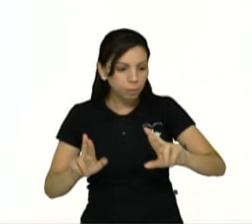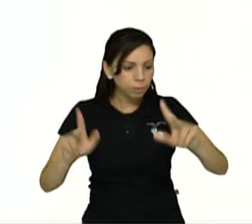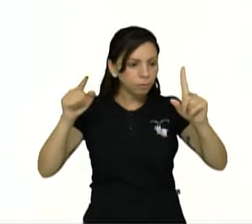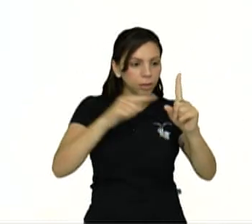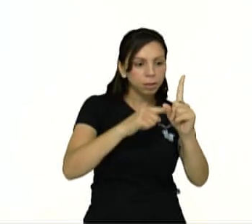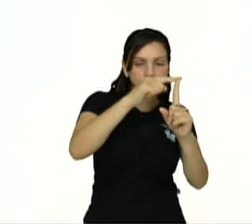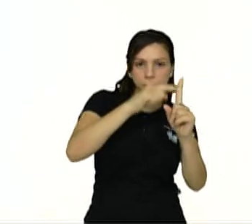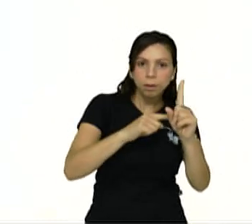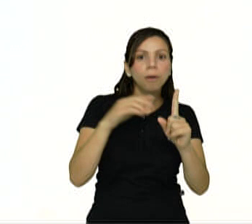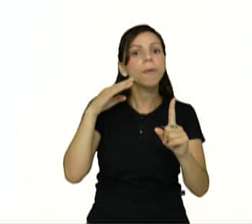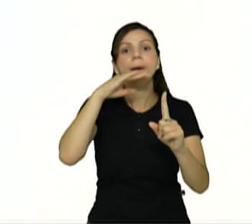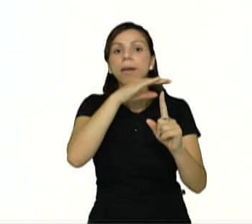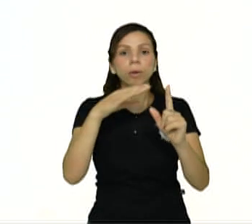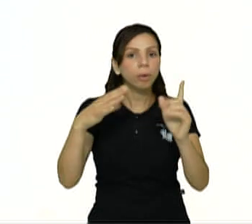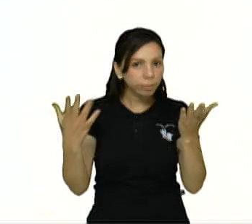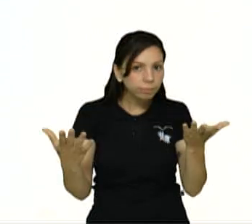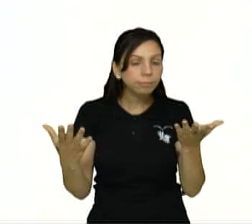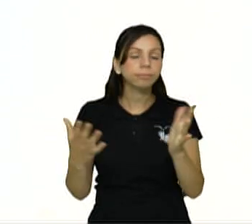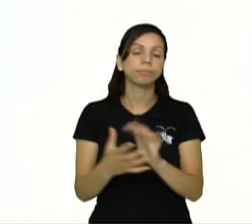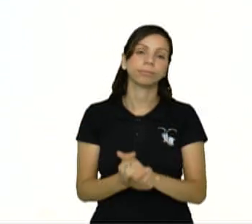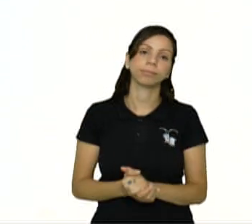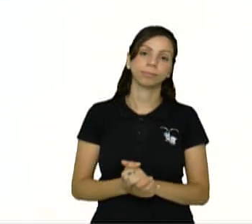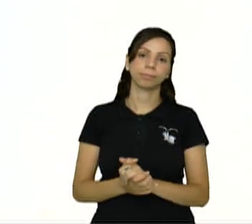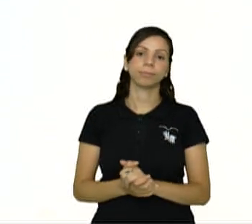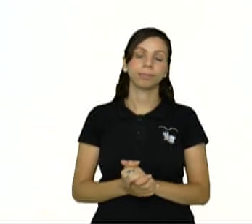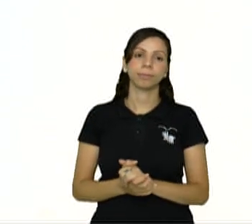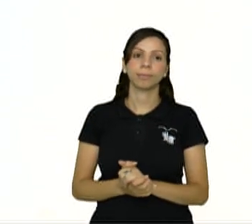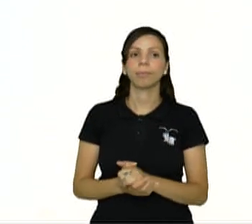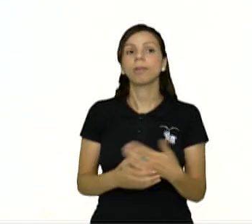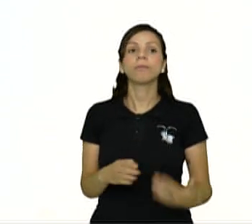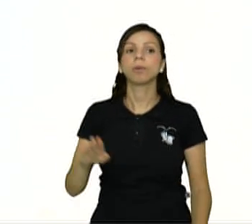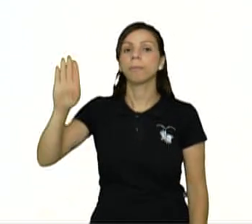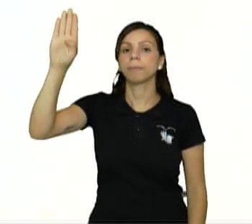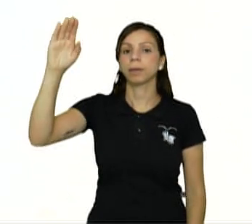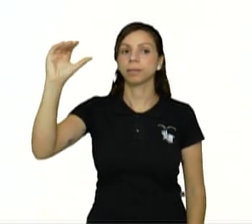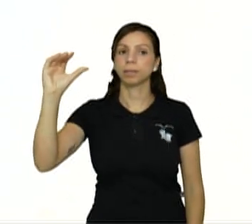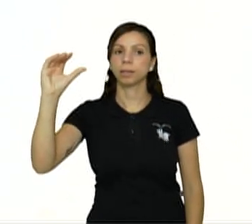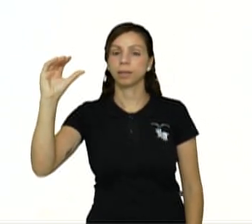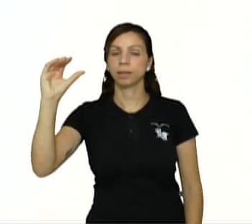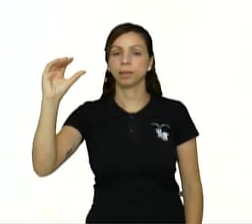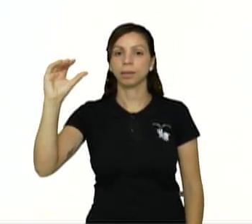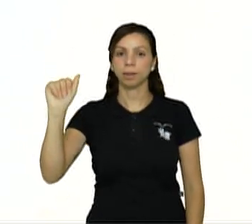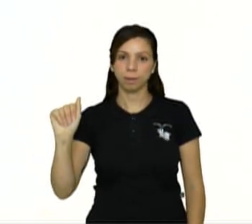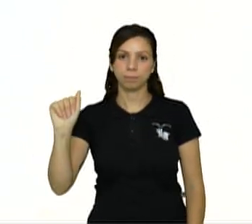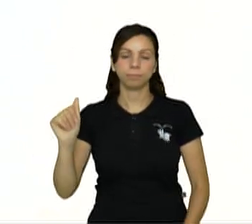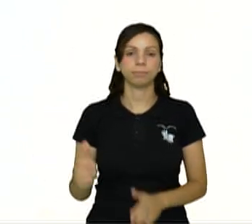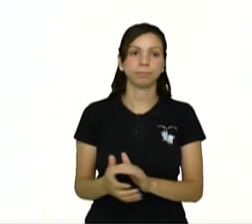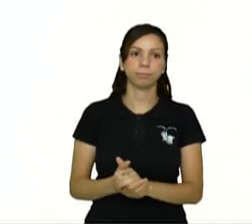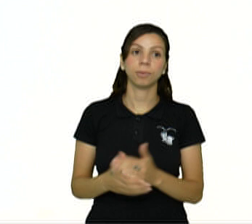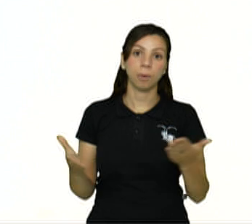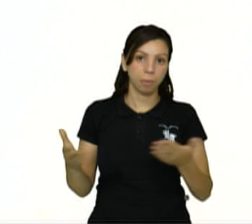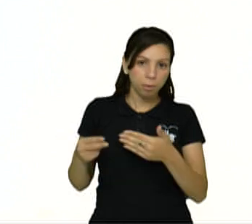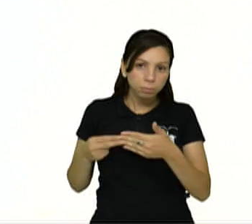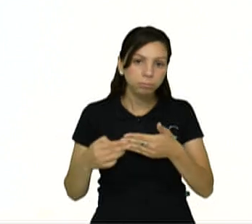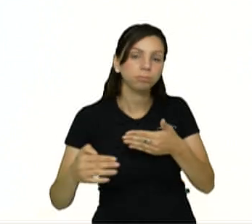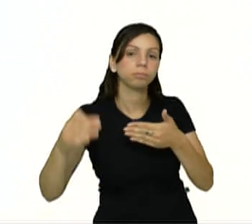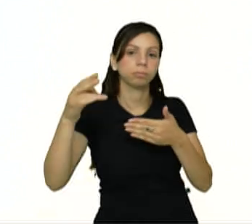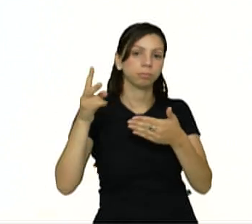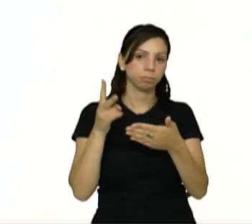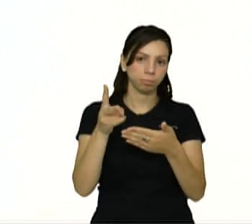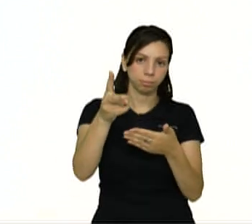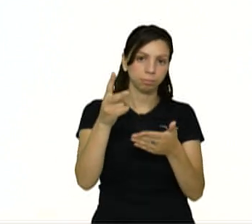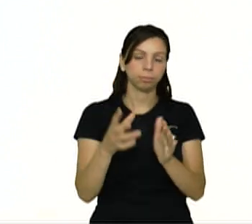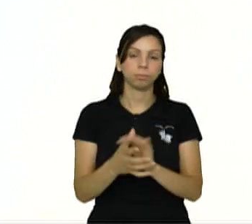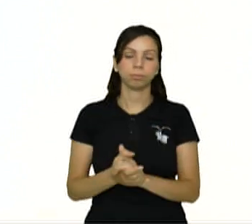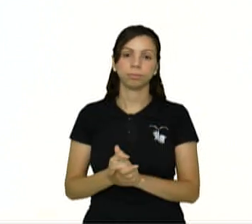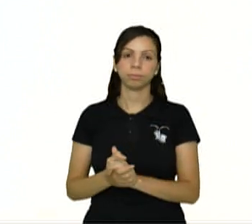que é o calor. Beleza? Se você pegou essa ideia, pessoal, eu agora então posso ir adiante. E trago